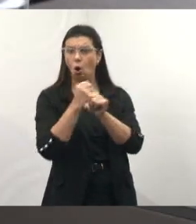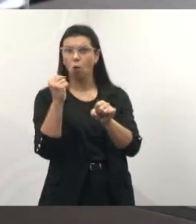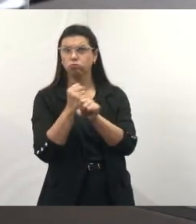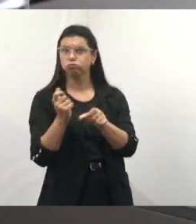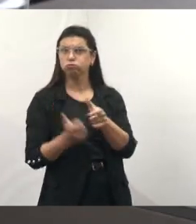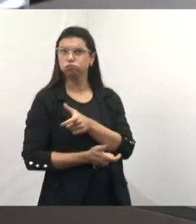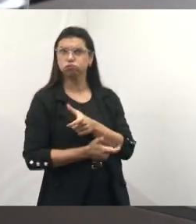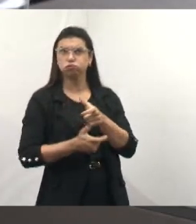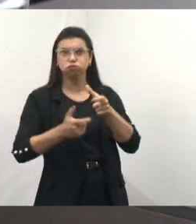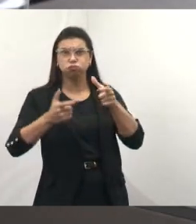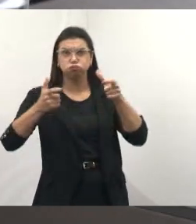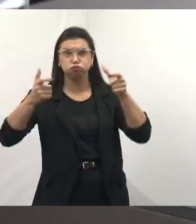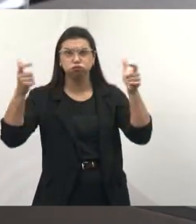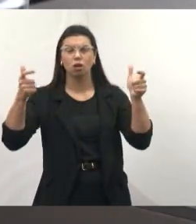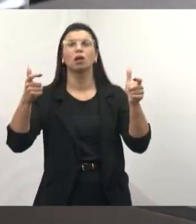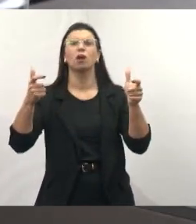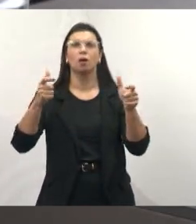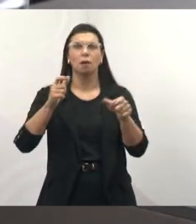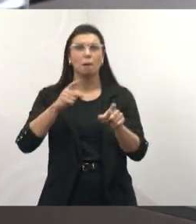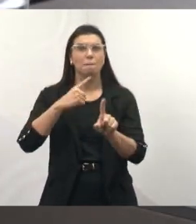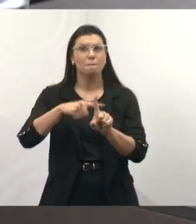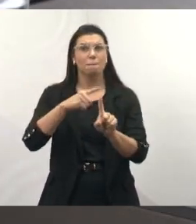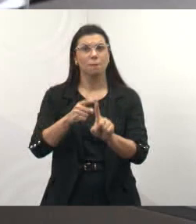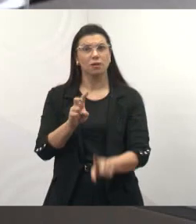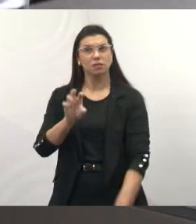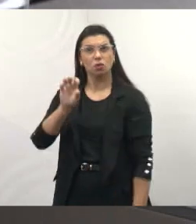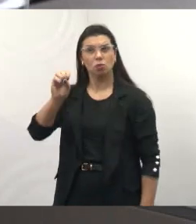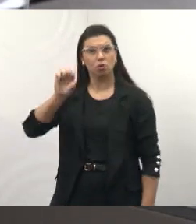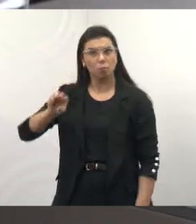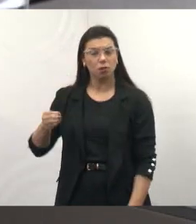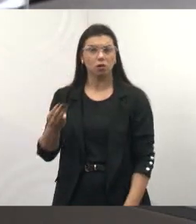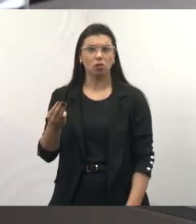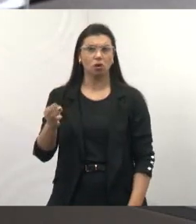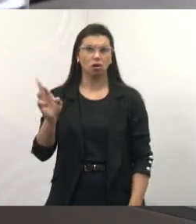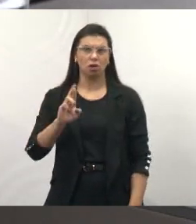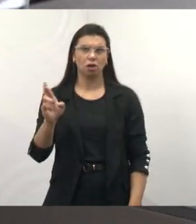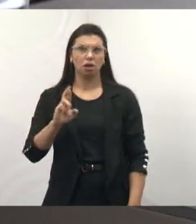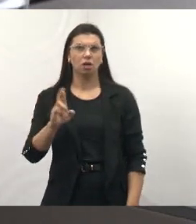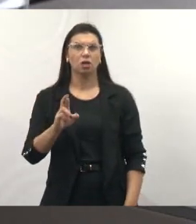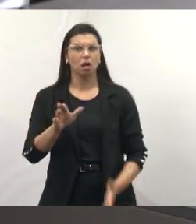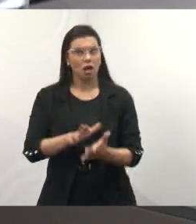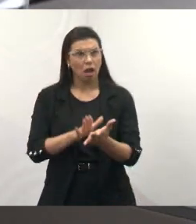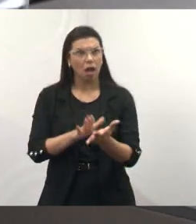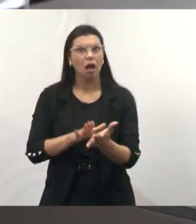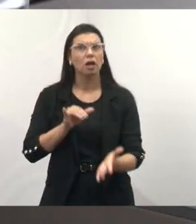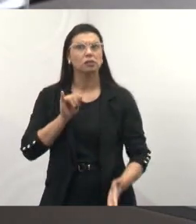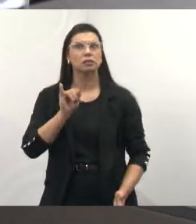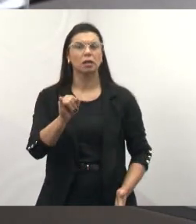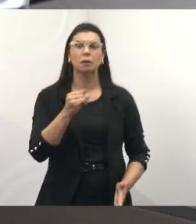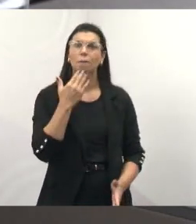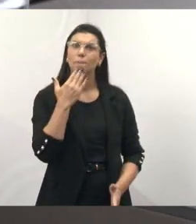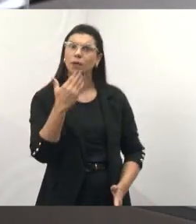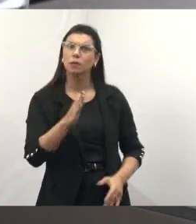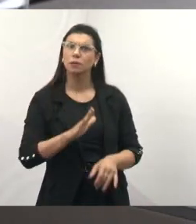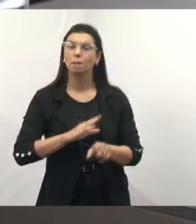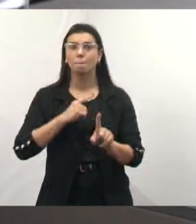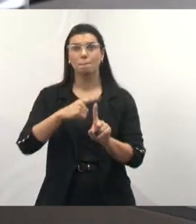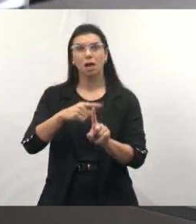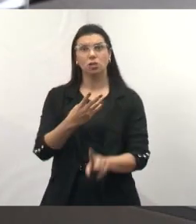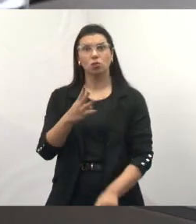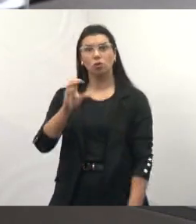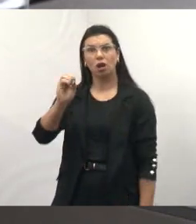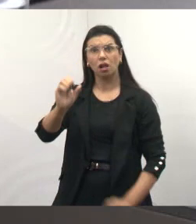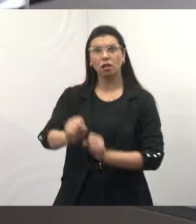do Tanquinho, que são obras de mais de 50 milhões, que a cidade pede há mais de 40 anos. Agora